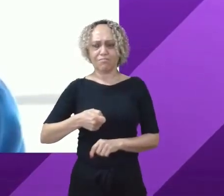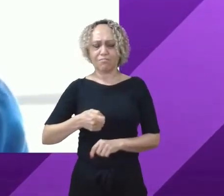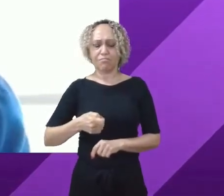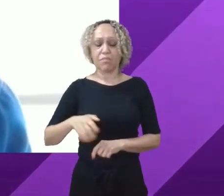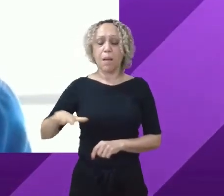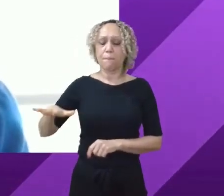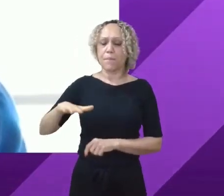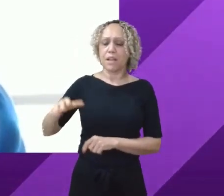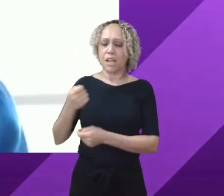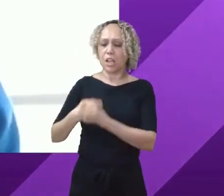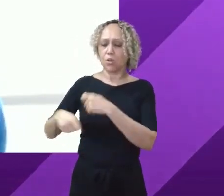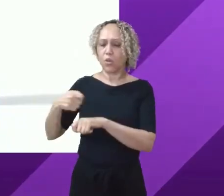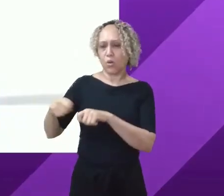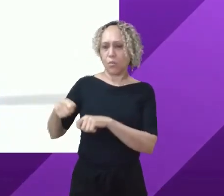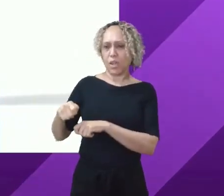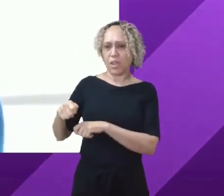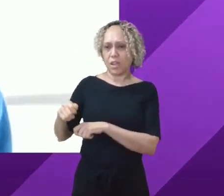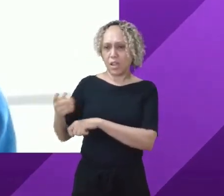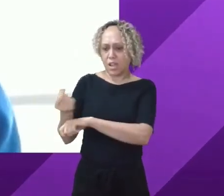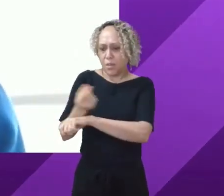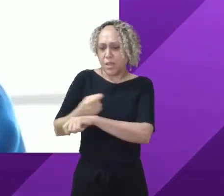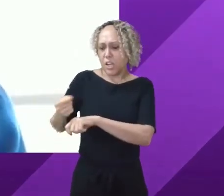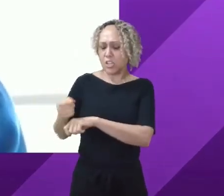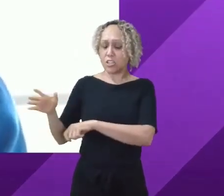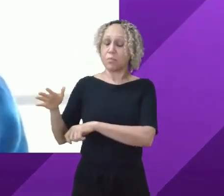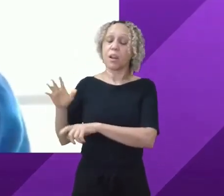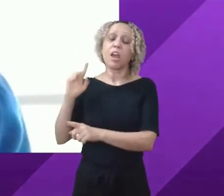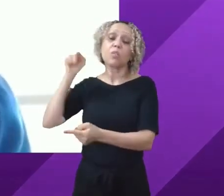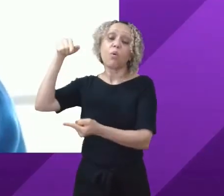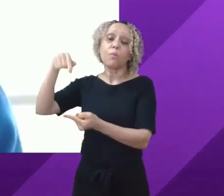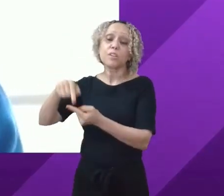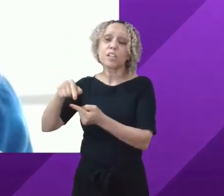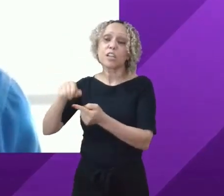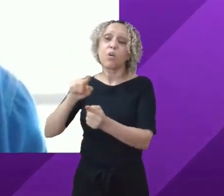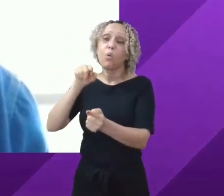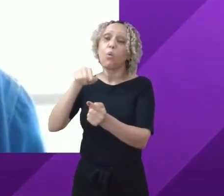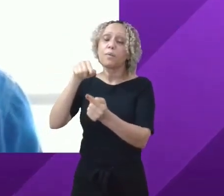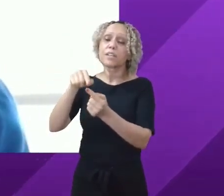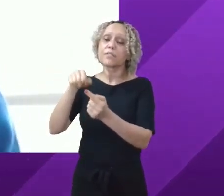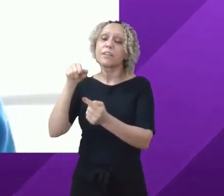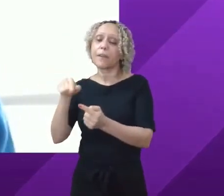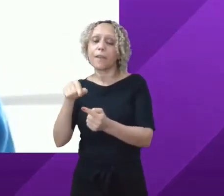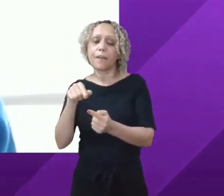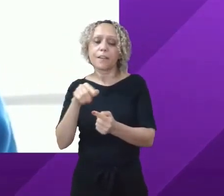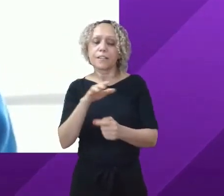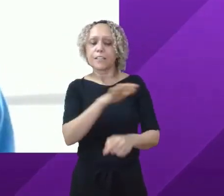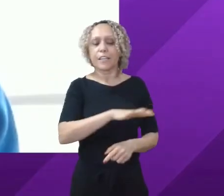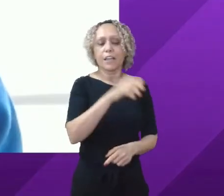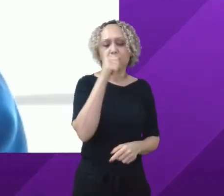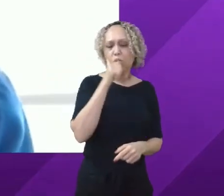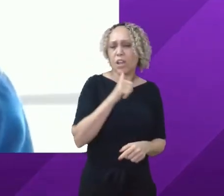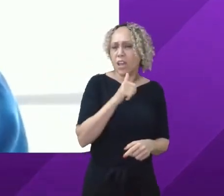que as mulheres se coloquem, né, numa determinada posição dentro dessa